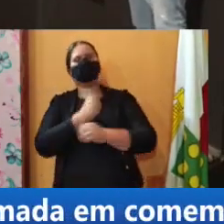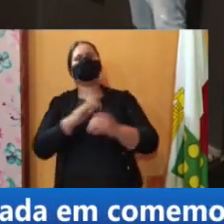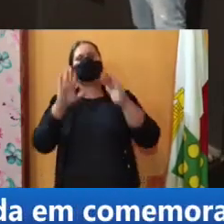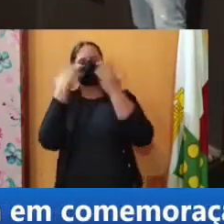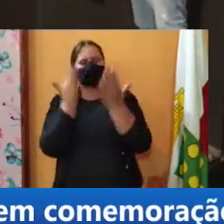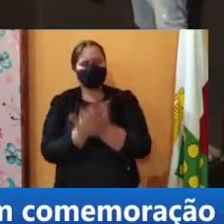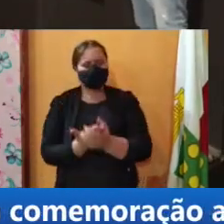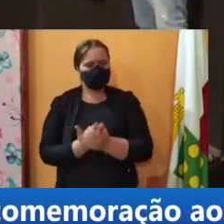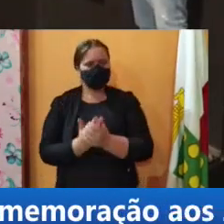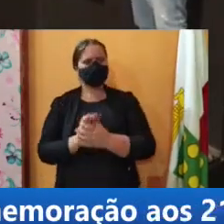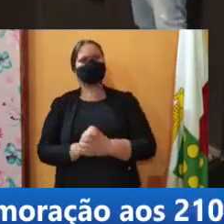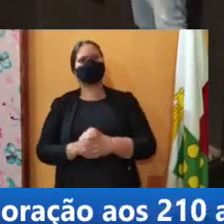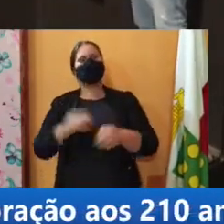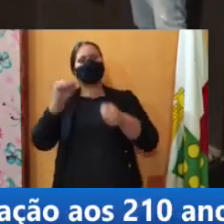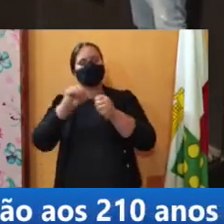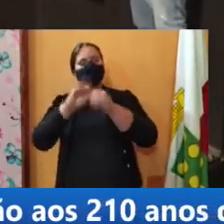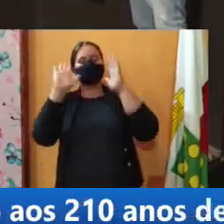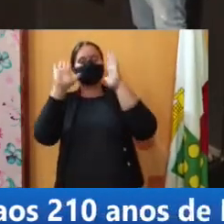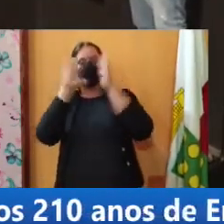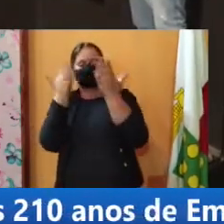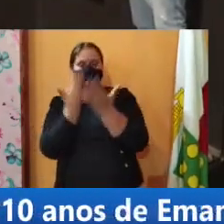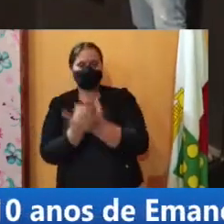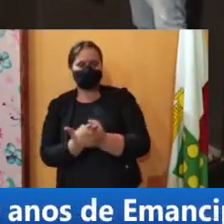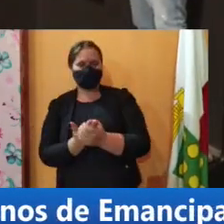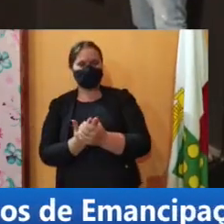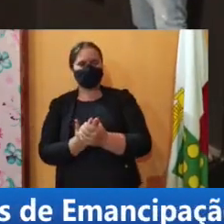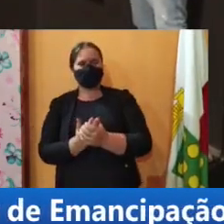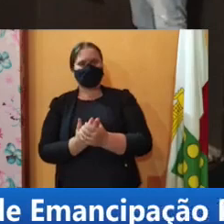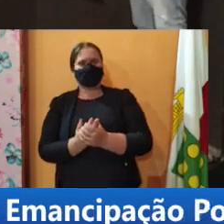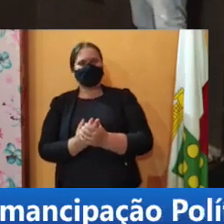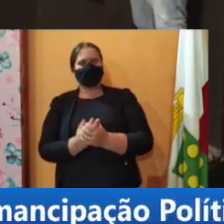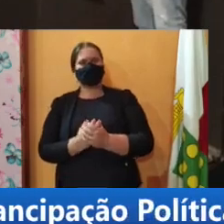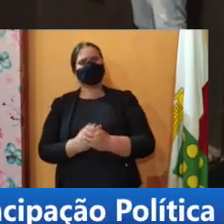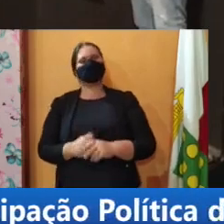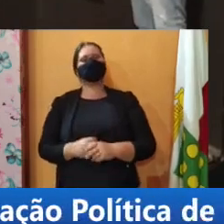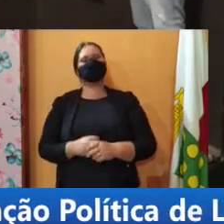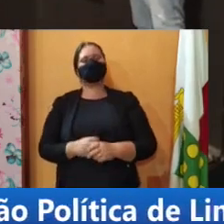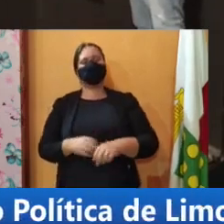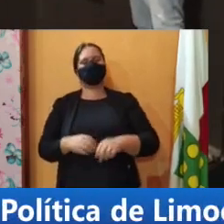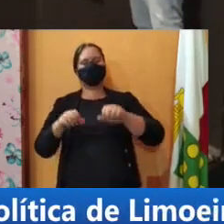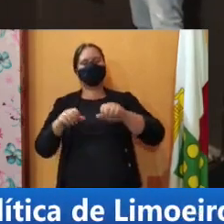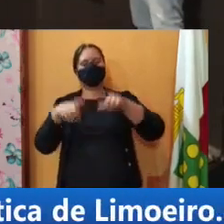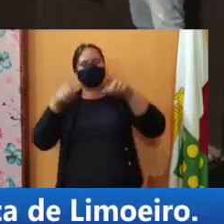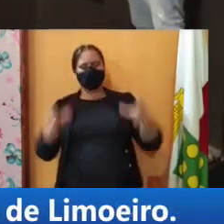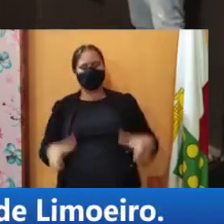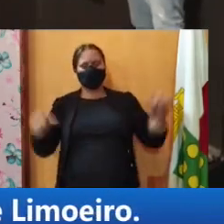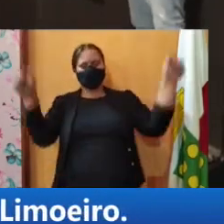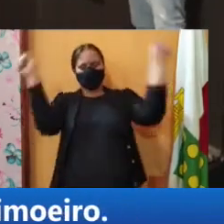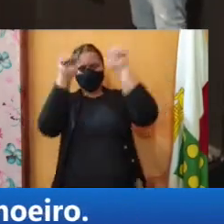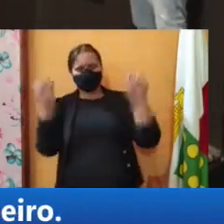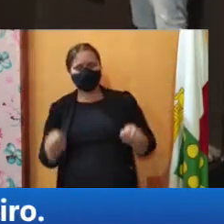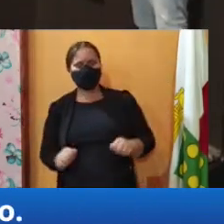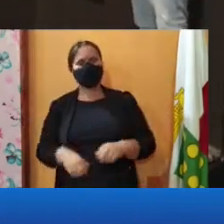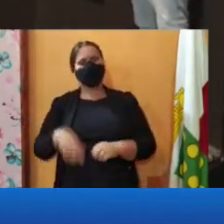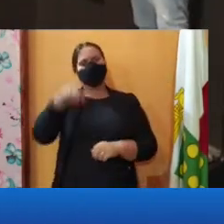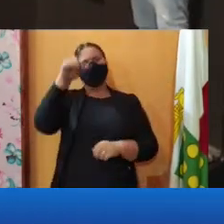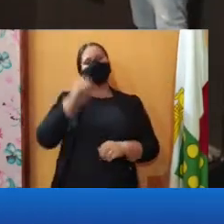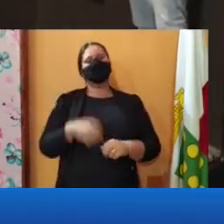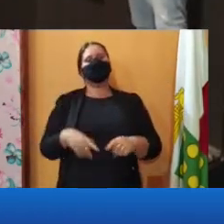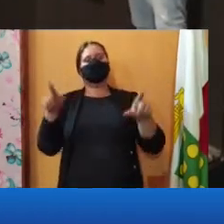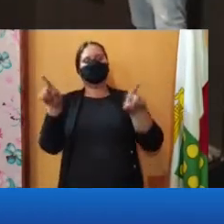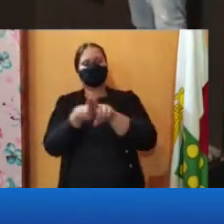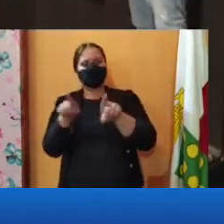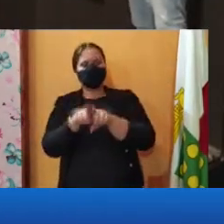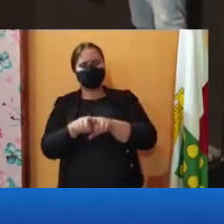A gente fazer escola como o Centro de Criações Galpão das Artes está fazendo, a Leonardo, a caravana